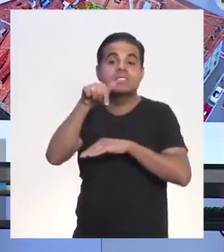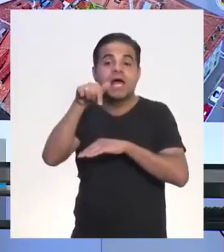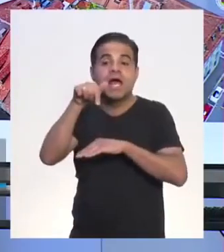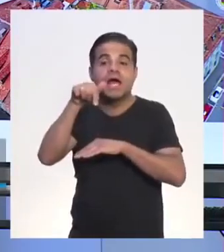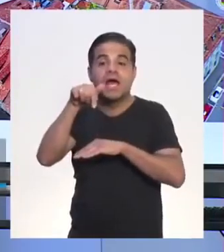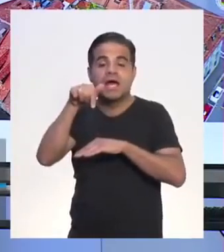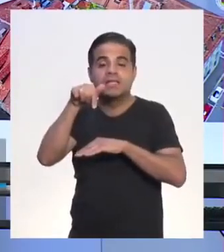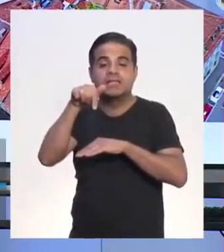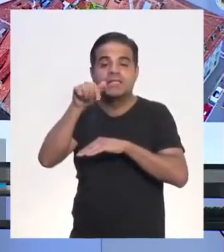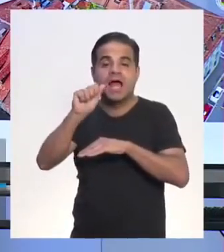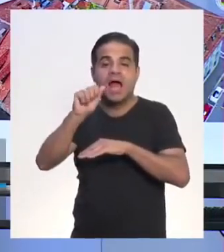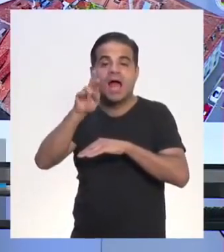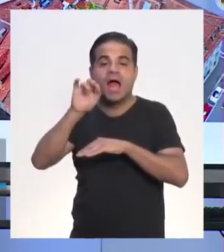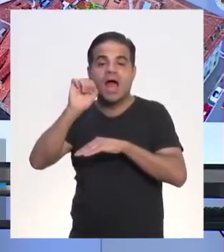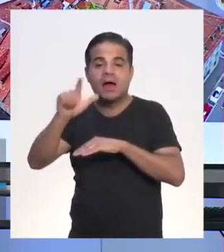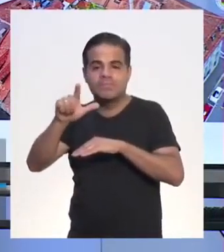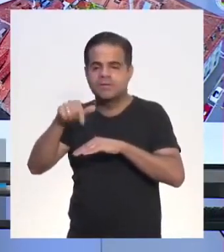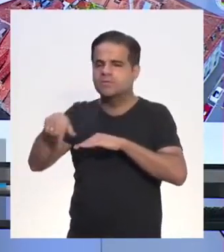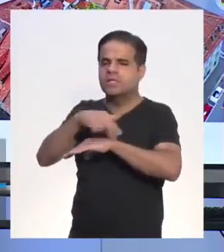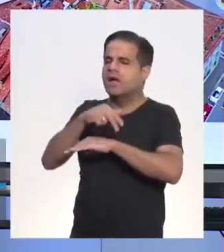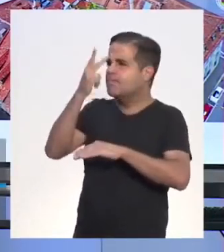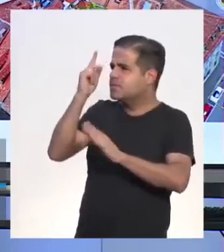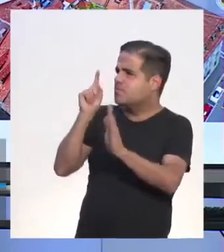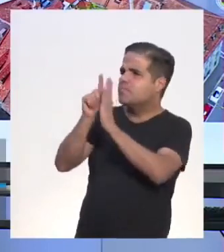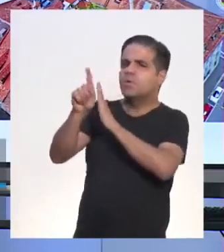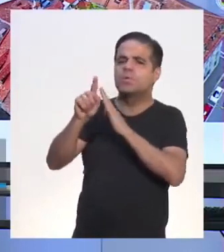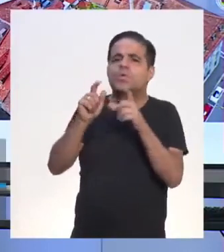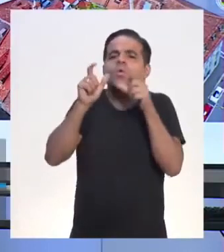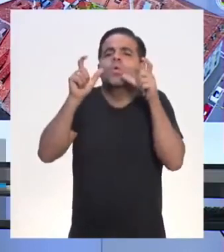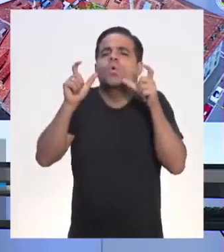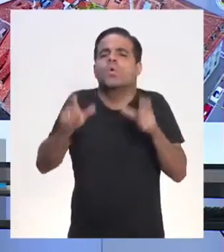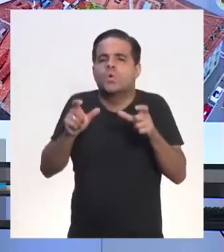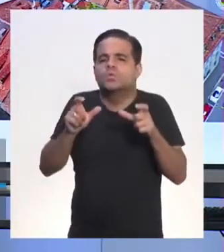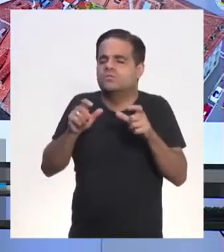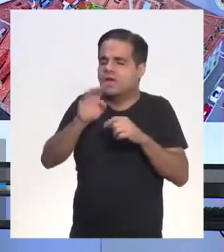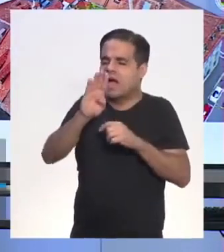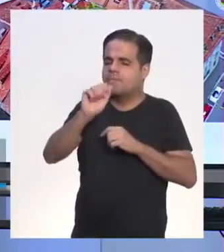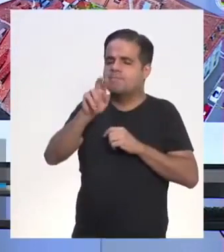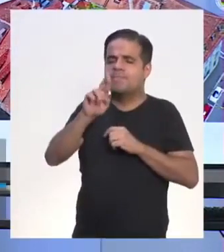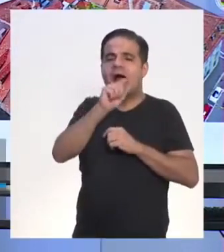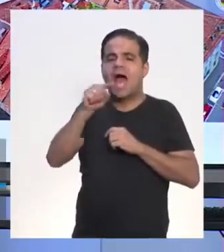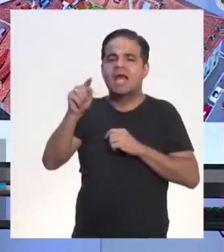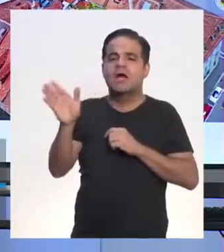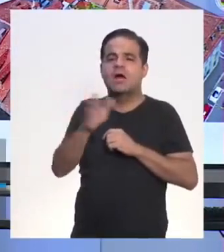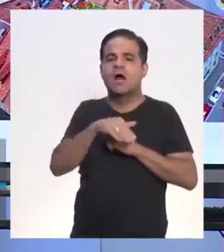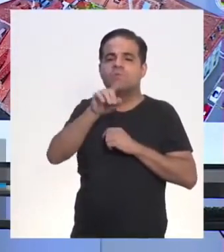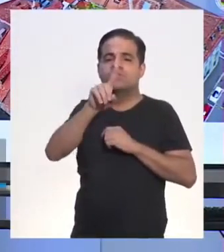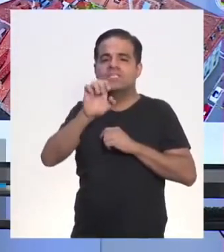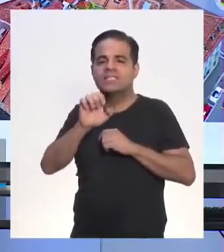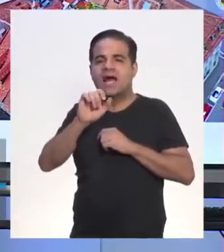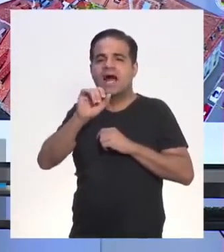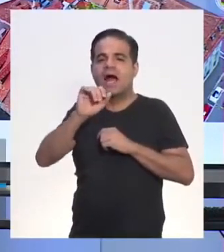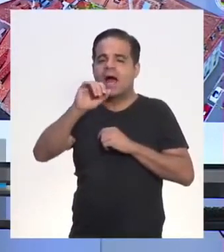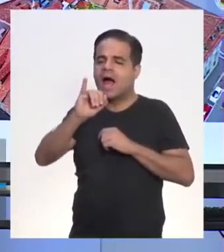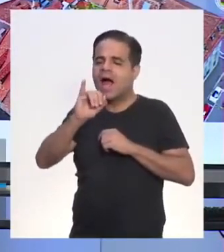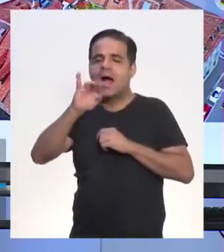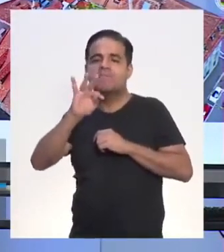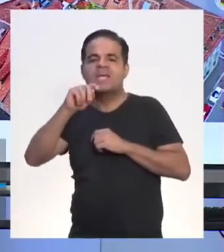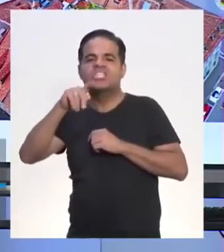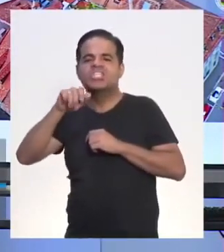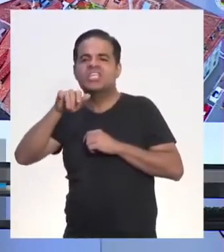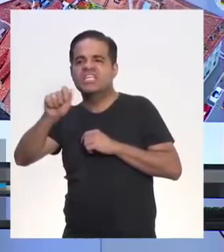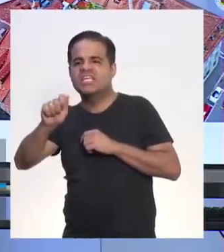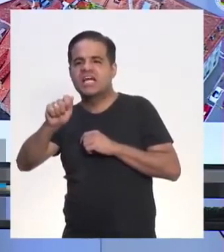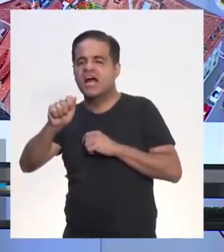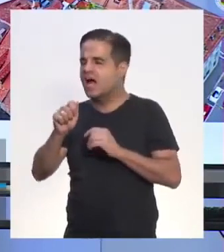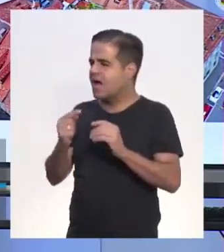de abril, e a pessoa pergunta, mas onde fica a Barão de Itapetininga? Aí o outro fala assim, é a próxima rua paralela.